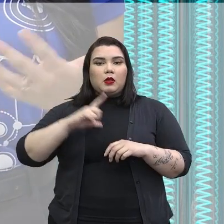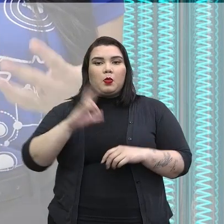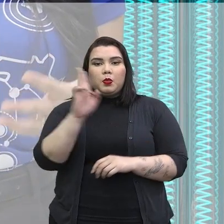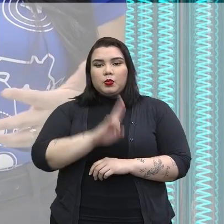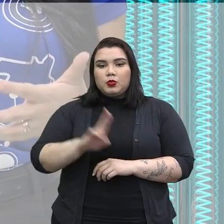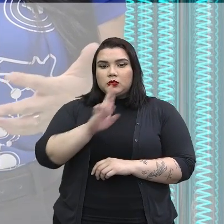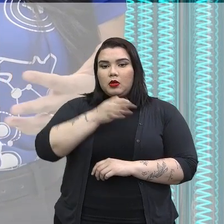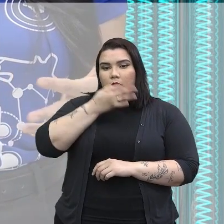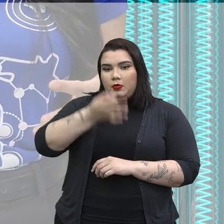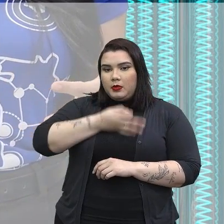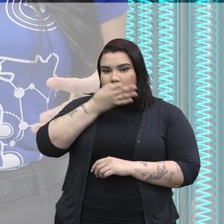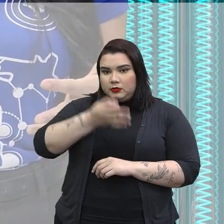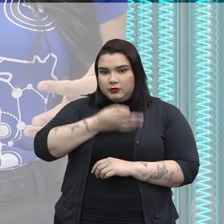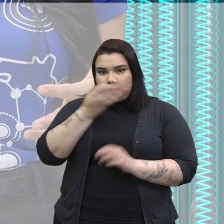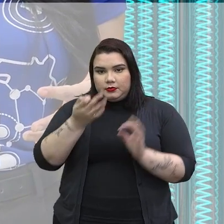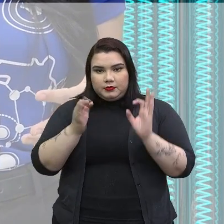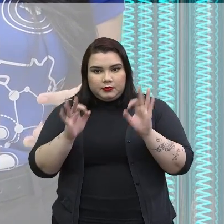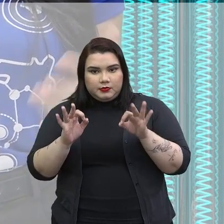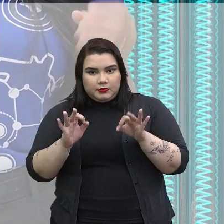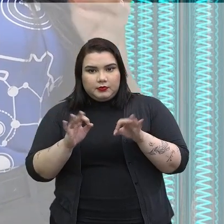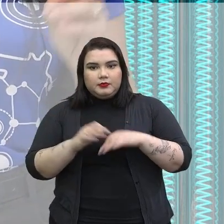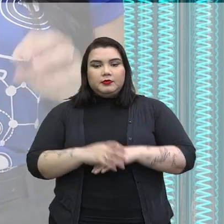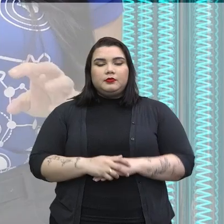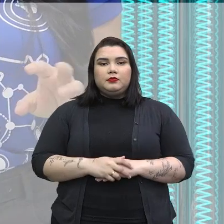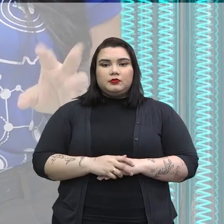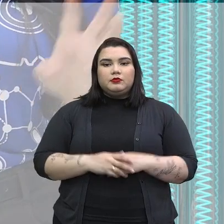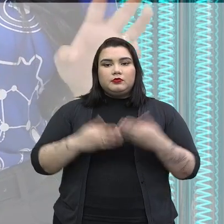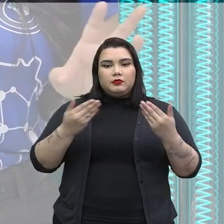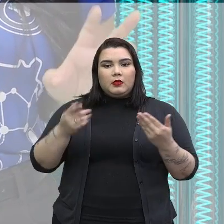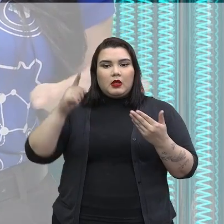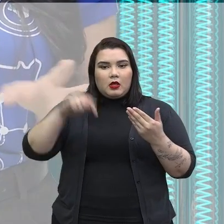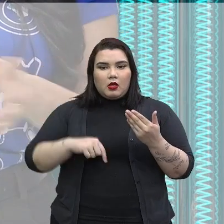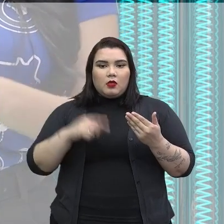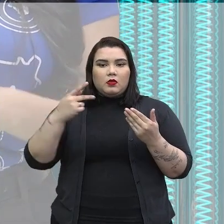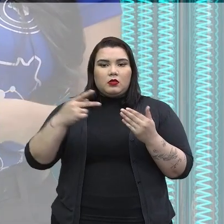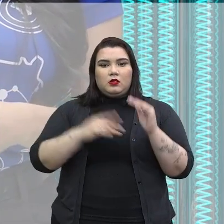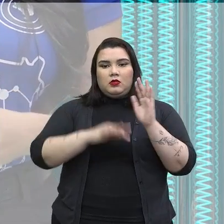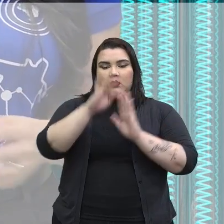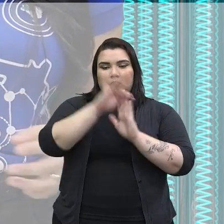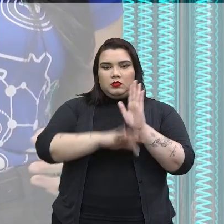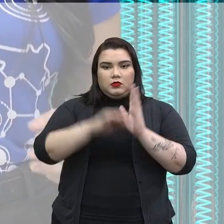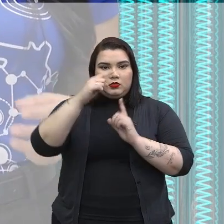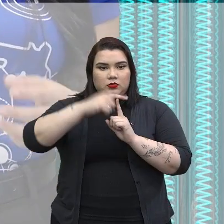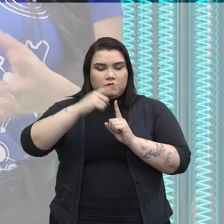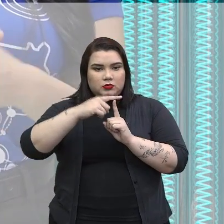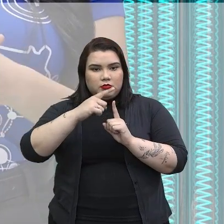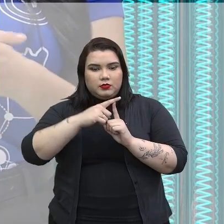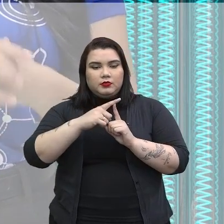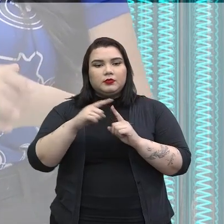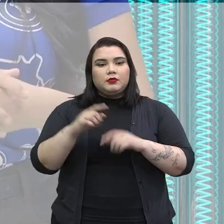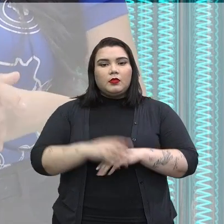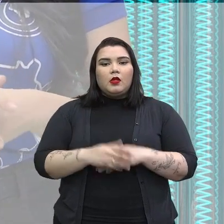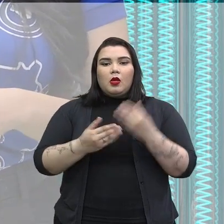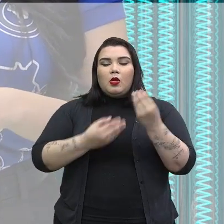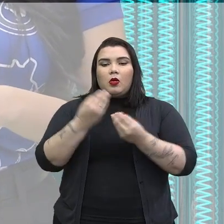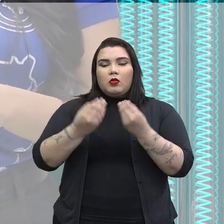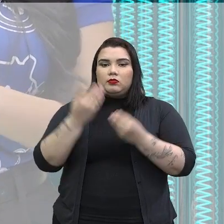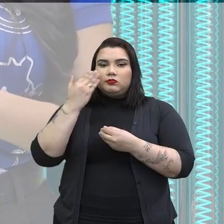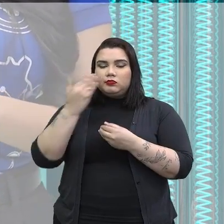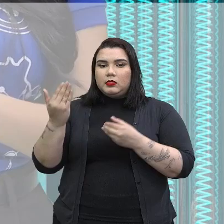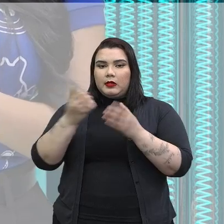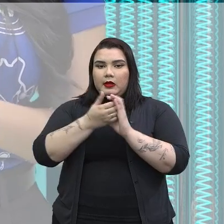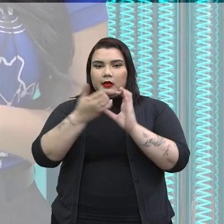por meio de argumentações. É isso que são, né, os textos dissertativos, e vamos ver mais algumas das